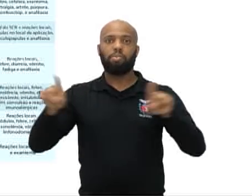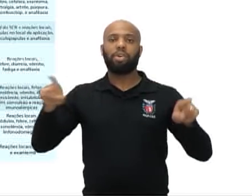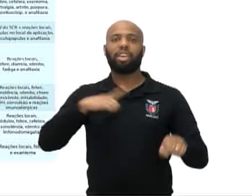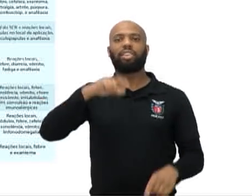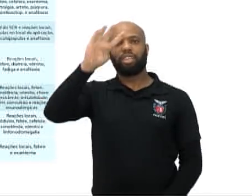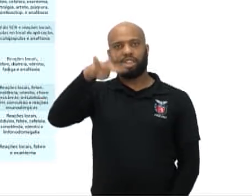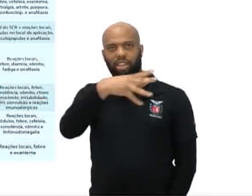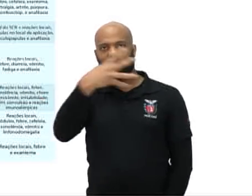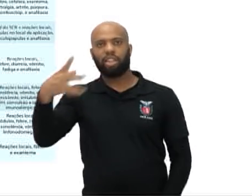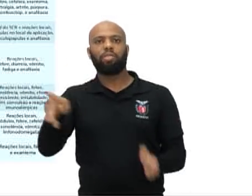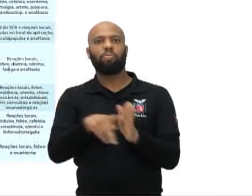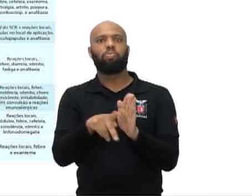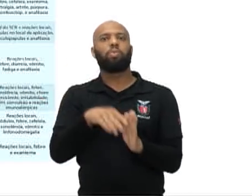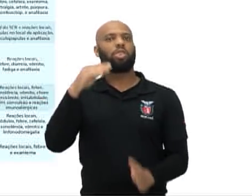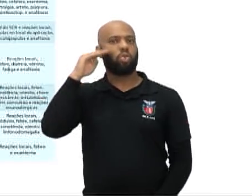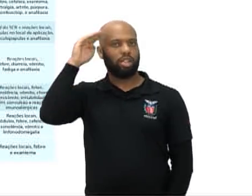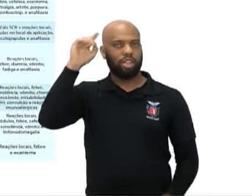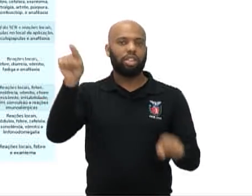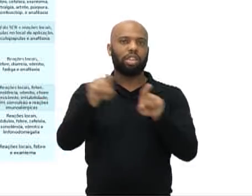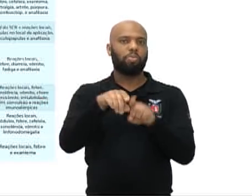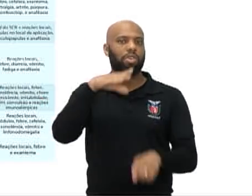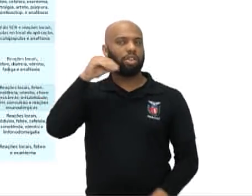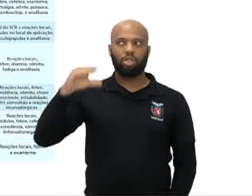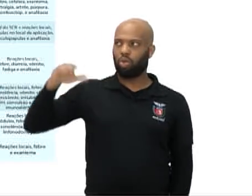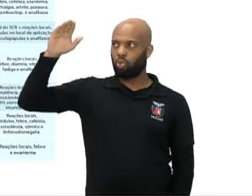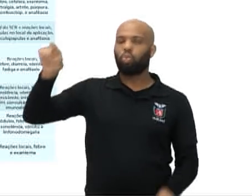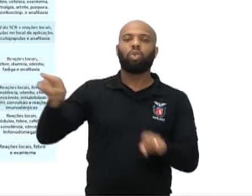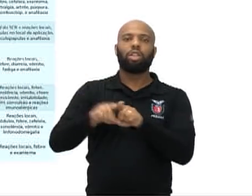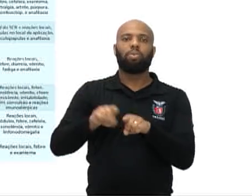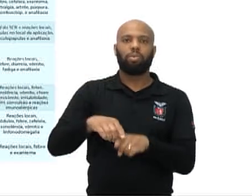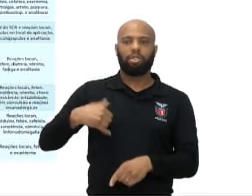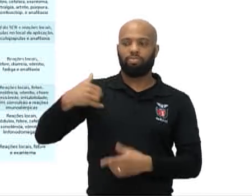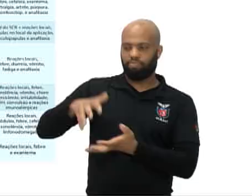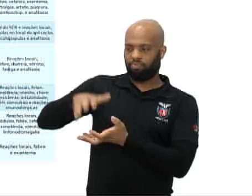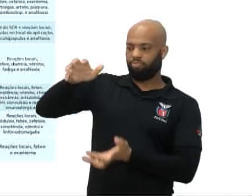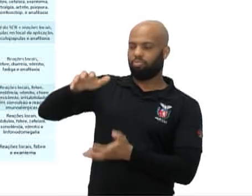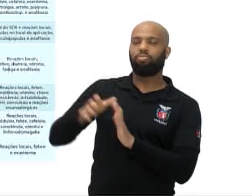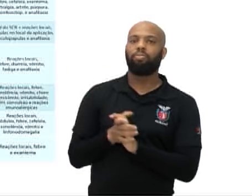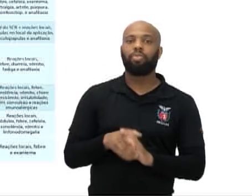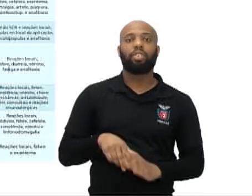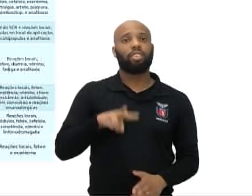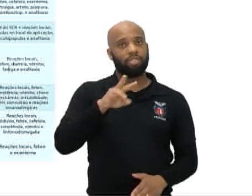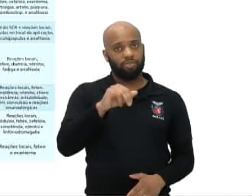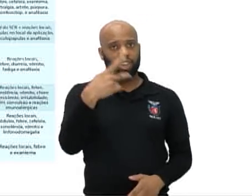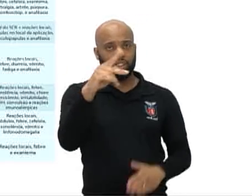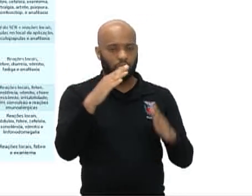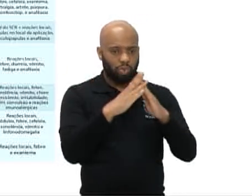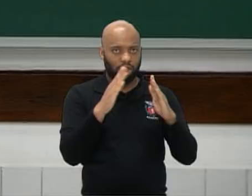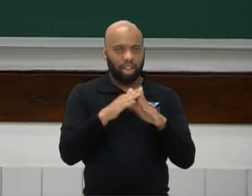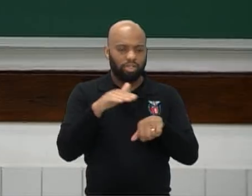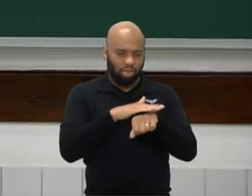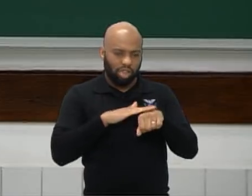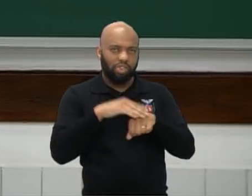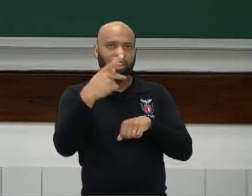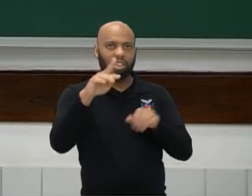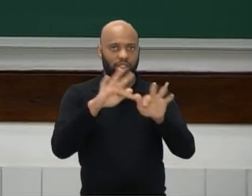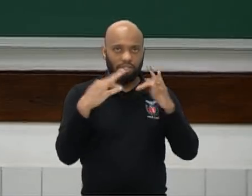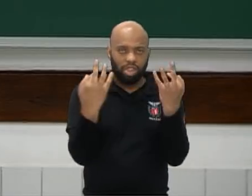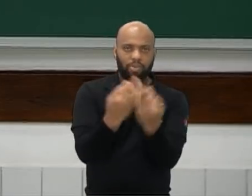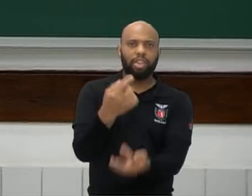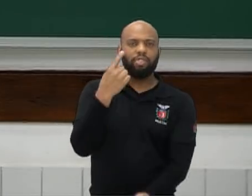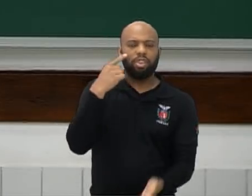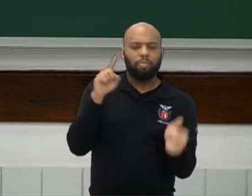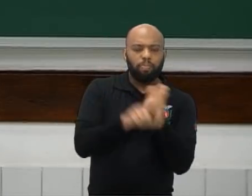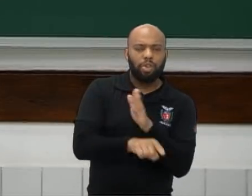de adolescentes, adultos e também idosos. Vai aí na sua casa novamente, conversa com todo mundo, vê